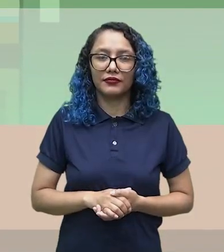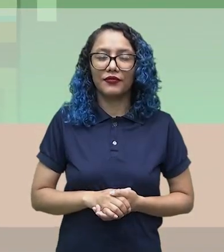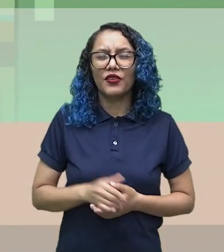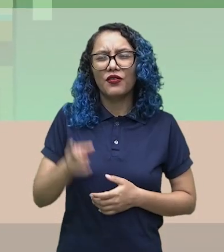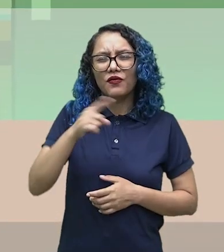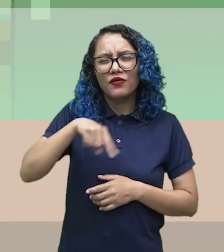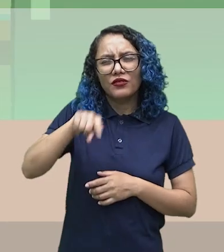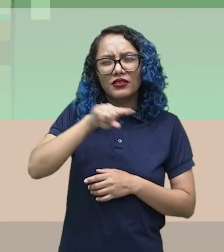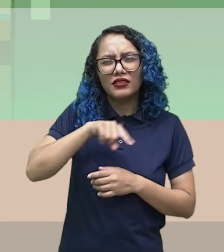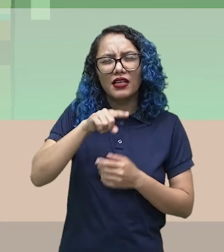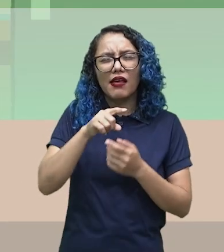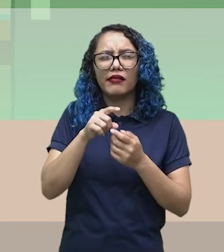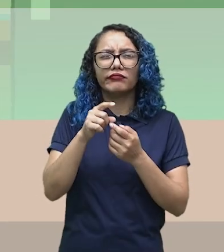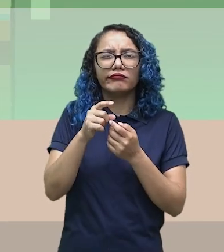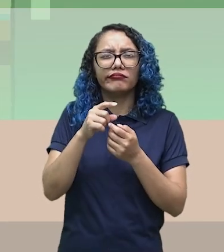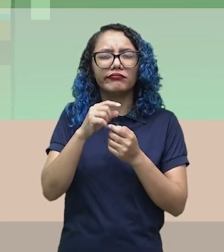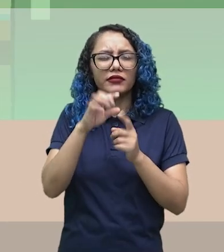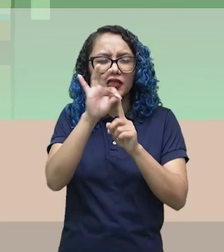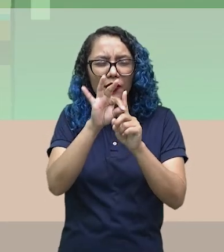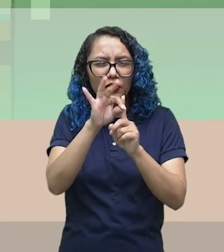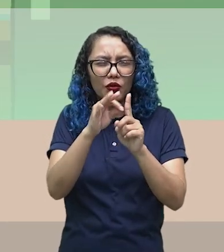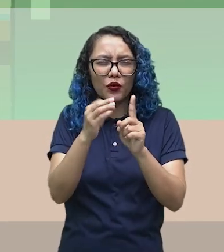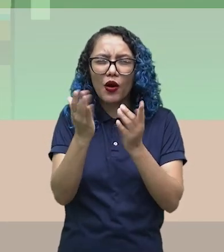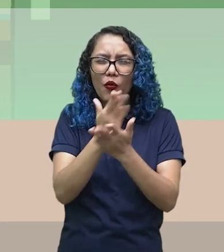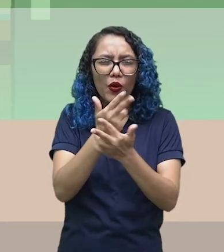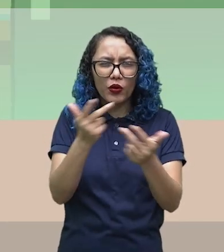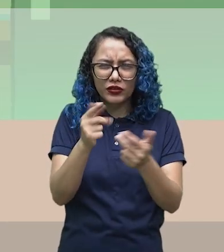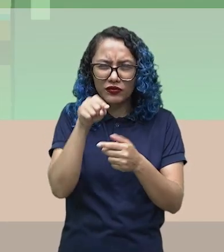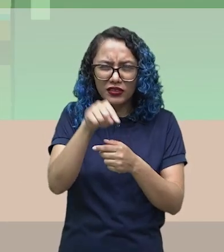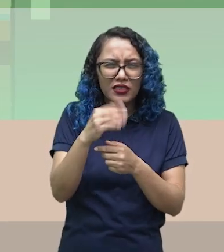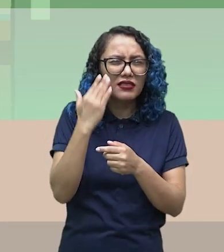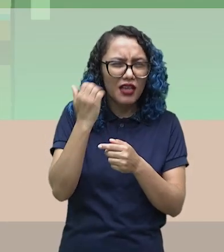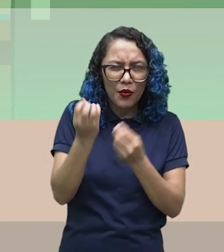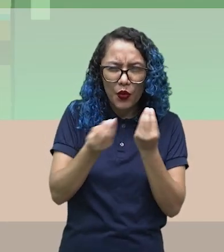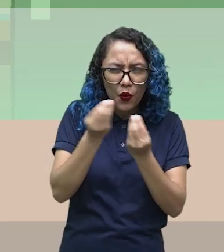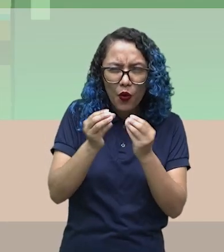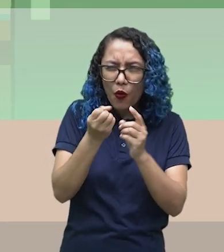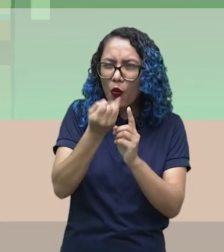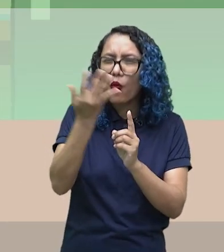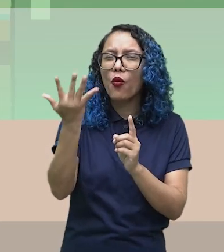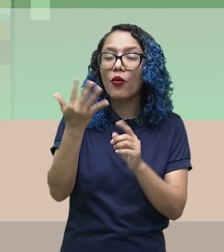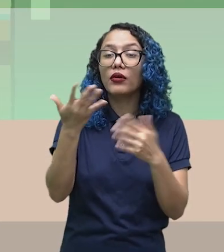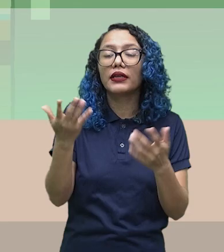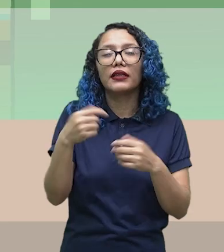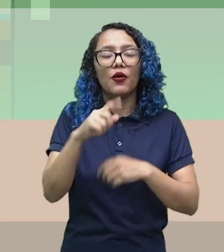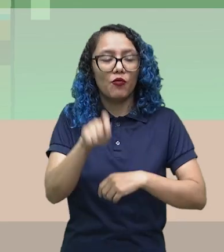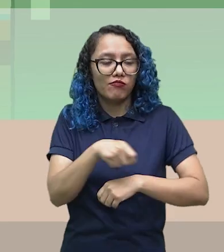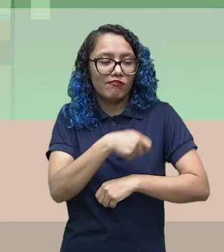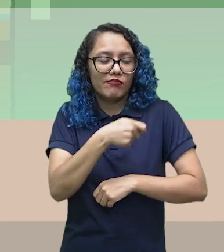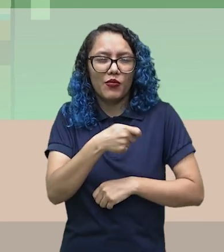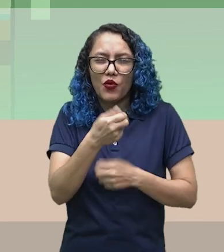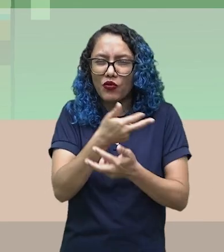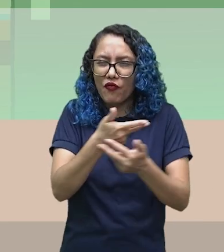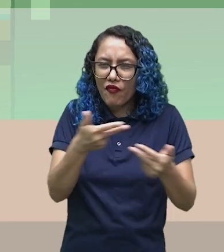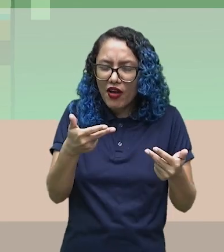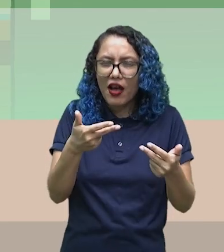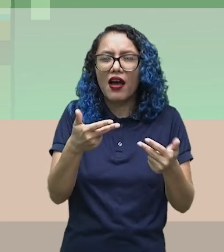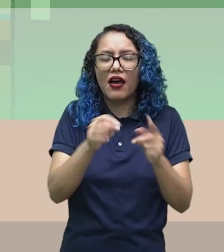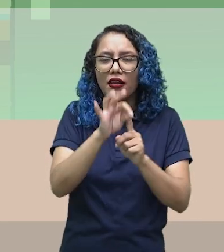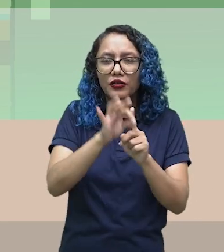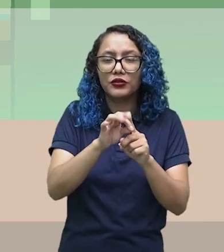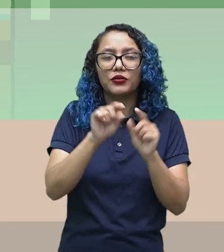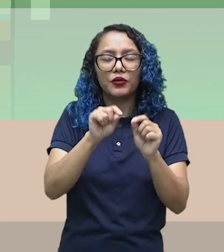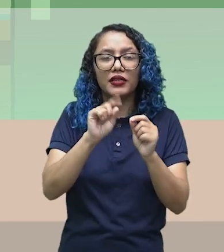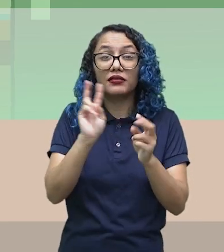Você sabe como medir a temperatura de algo? Quando falamos de termômetros, estamos lidando com escalas que